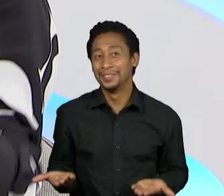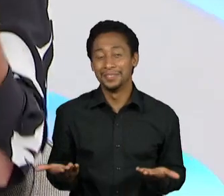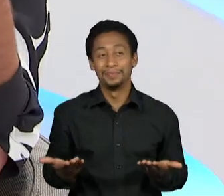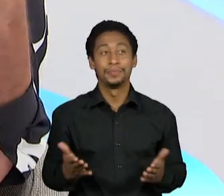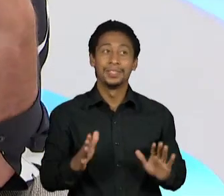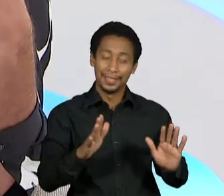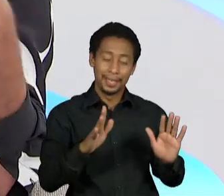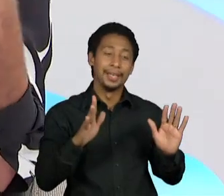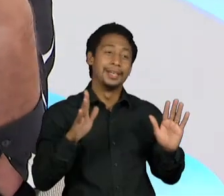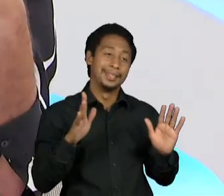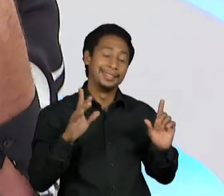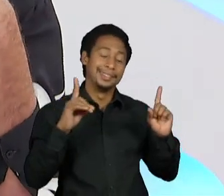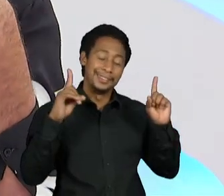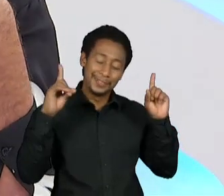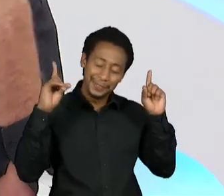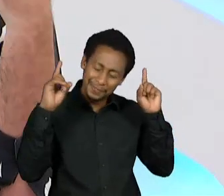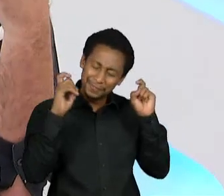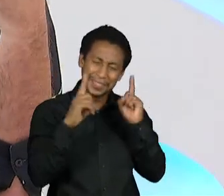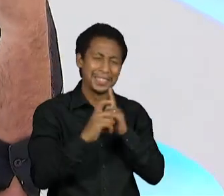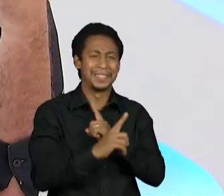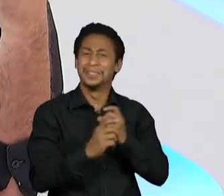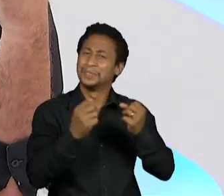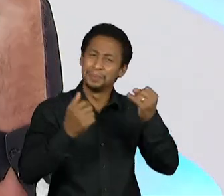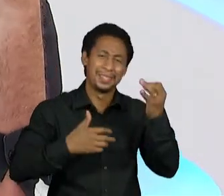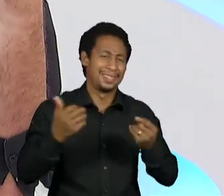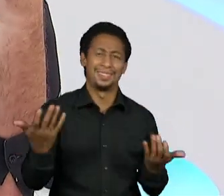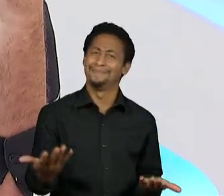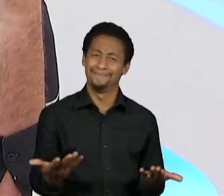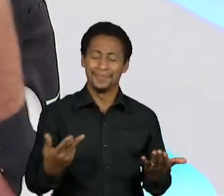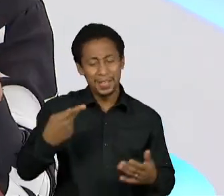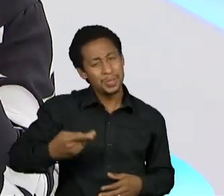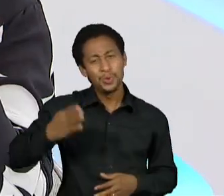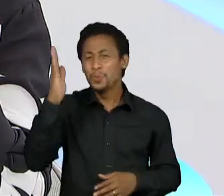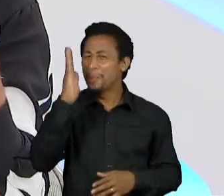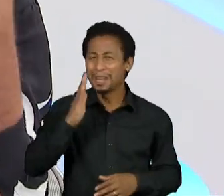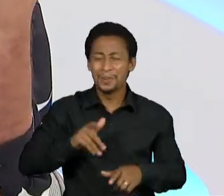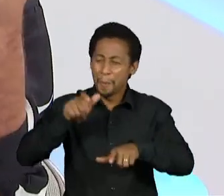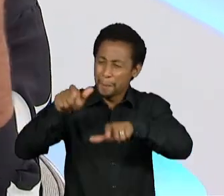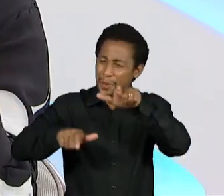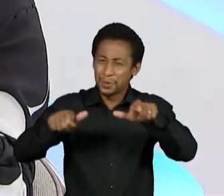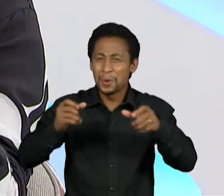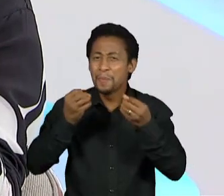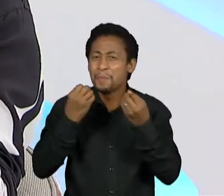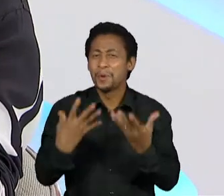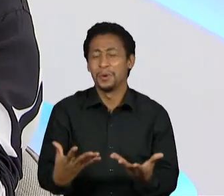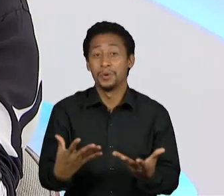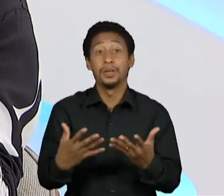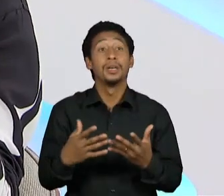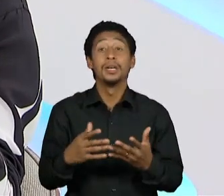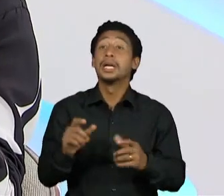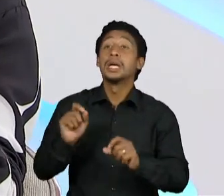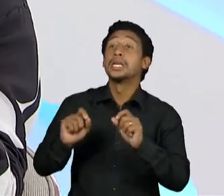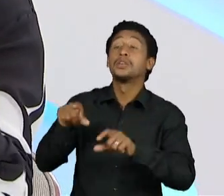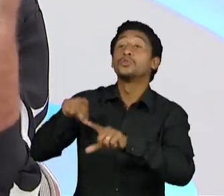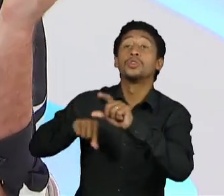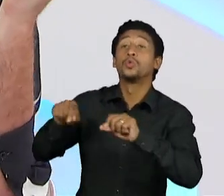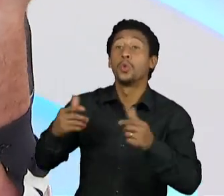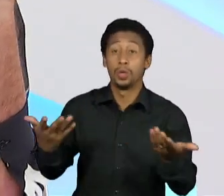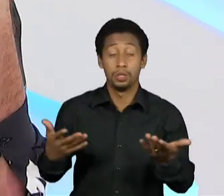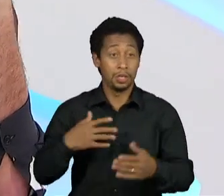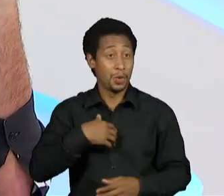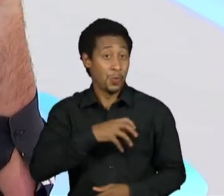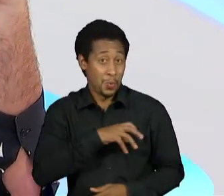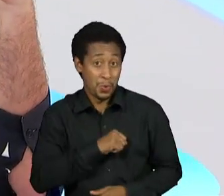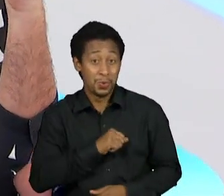É difícil dar essa é porque é muita gente boa né o Brasil daria um ótimo enredo Rita lidaria um ótimo enredo adoraria